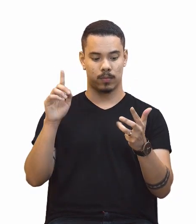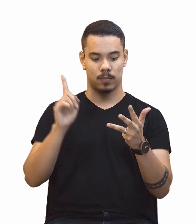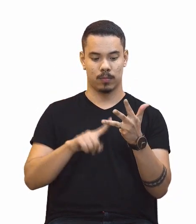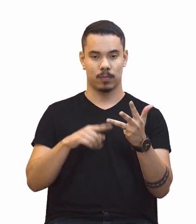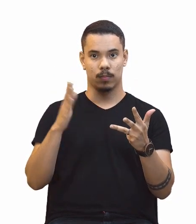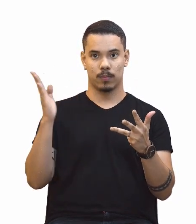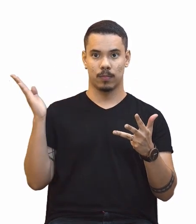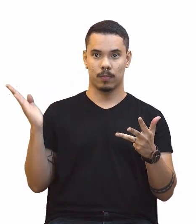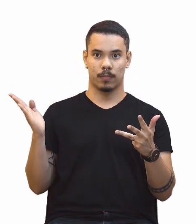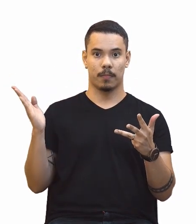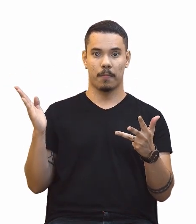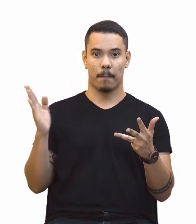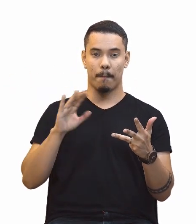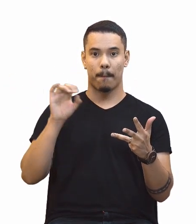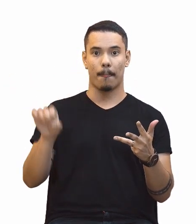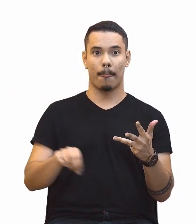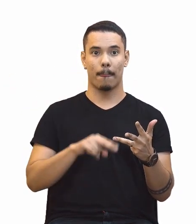indutivo?